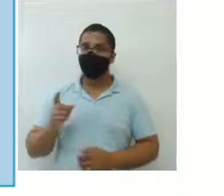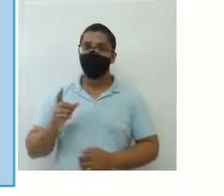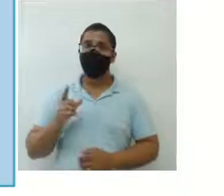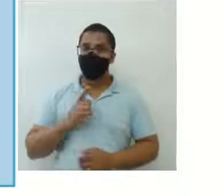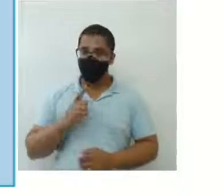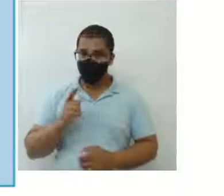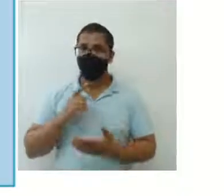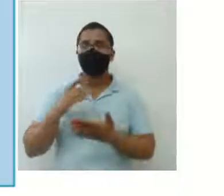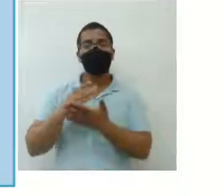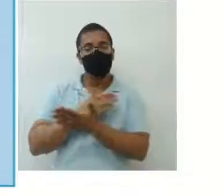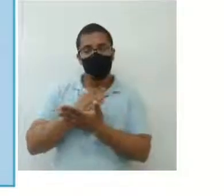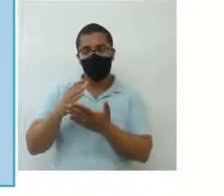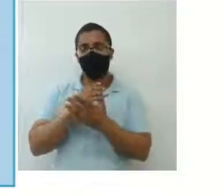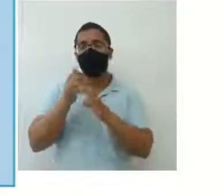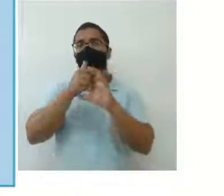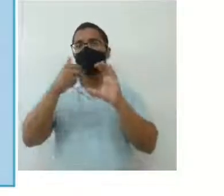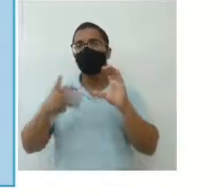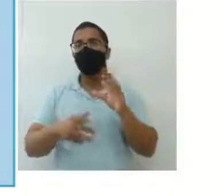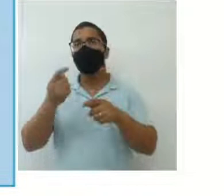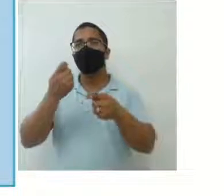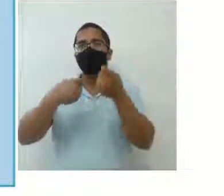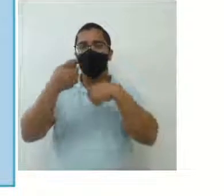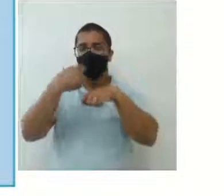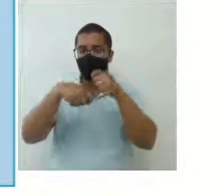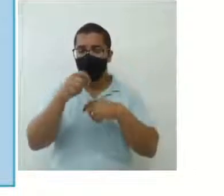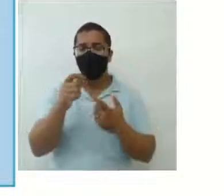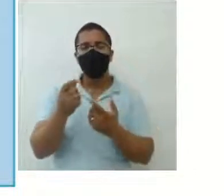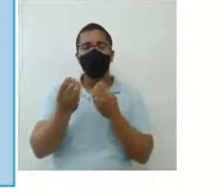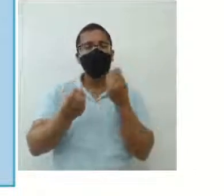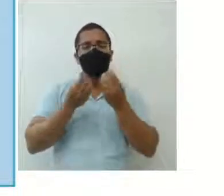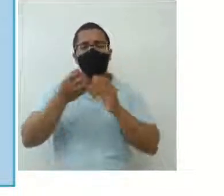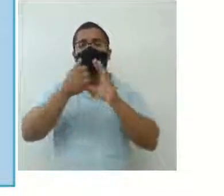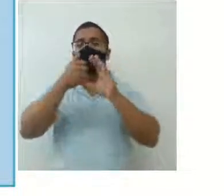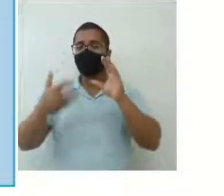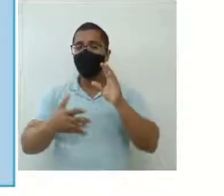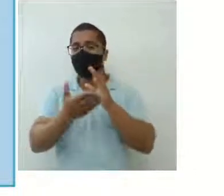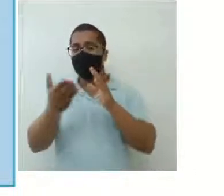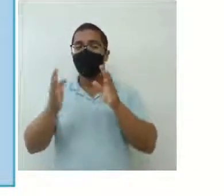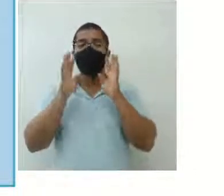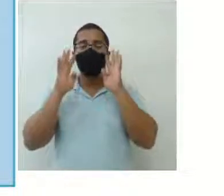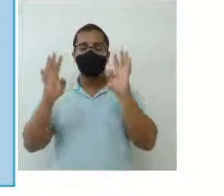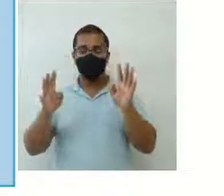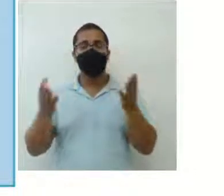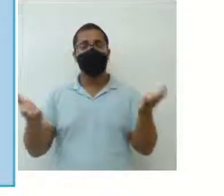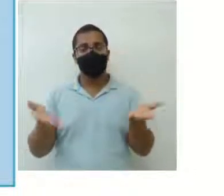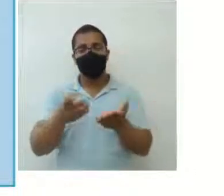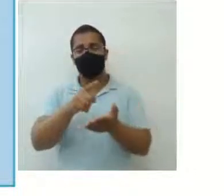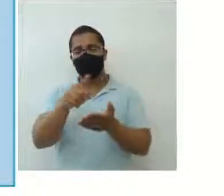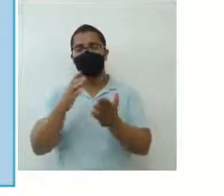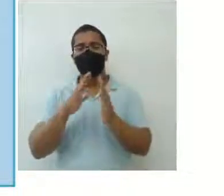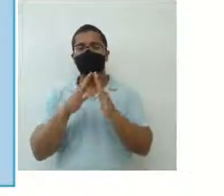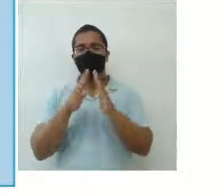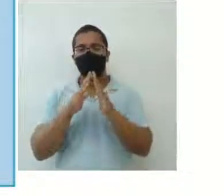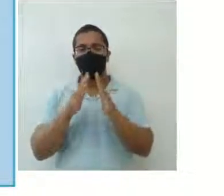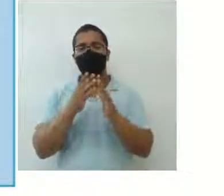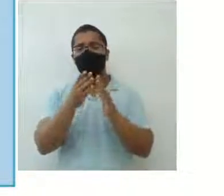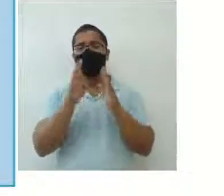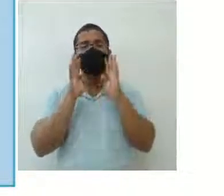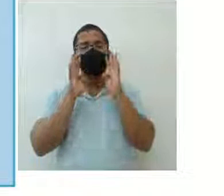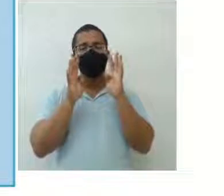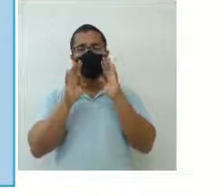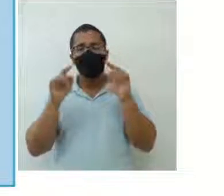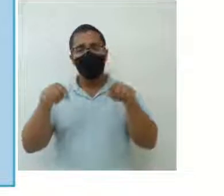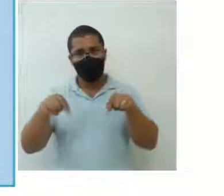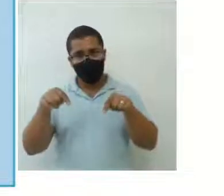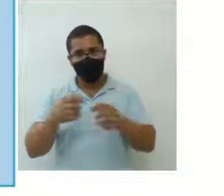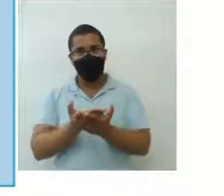fatores do imperialismo econômicos. Então, preste atenção que você agora que está em casa aí, assistindo esse